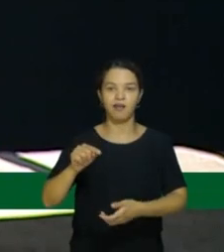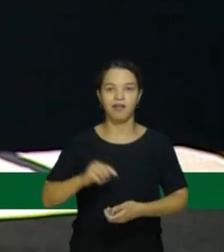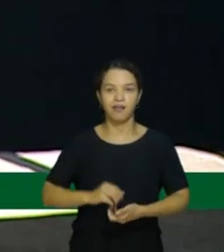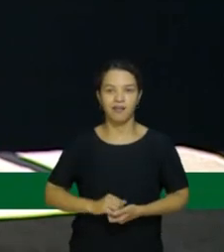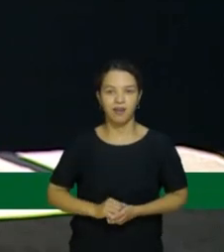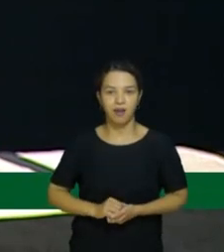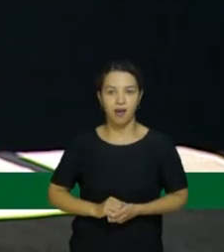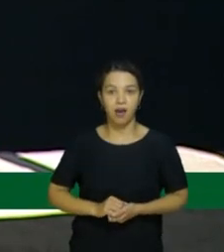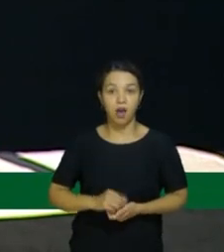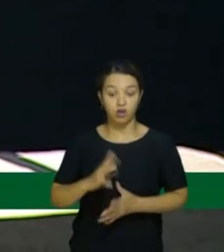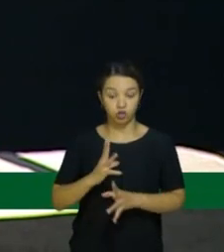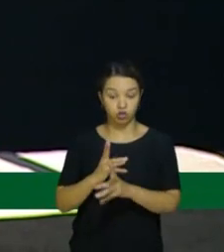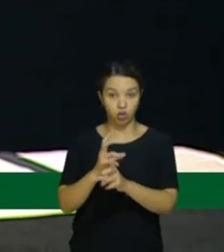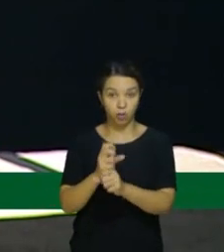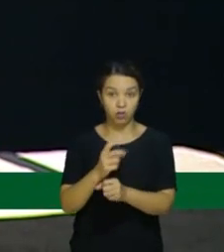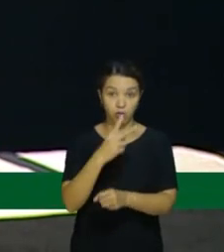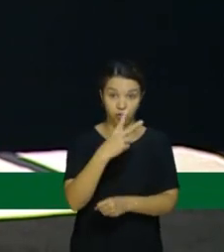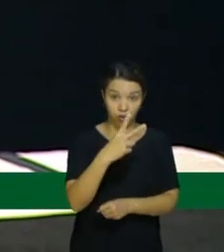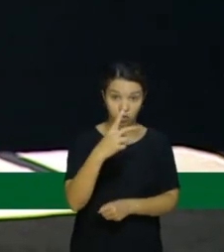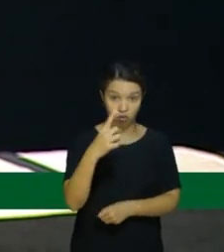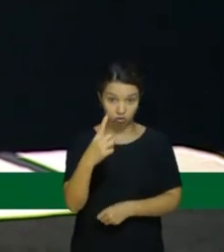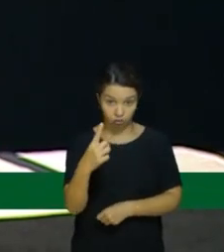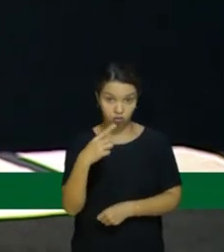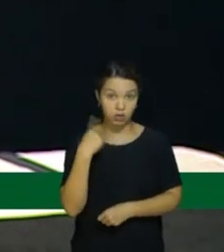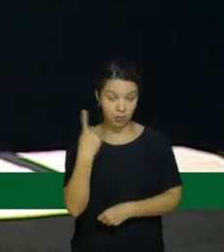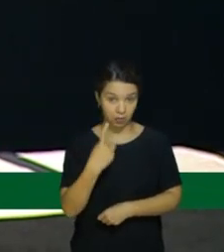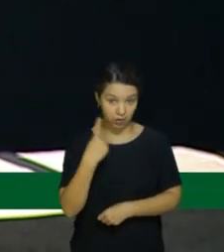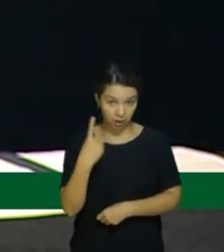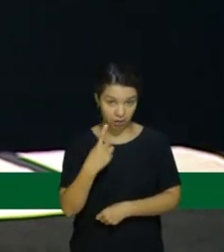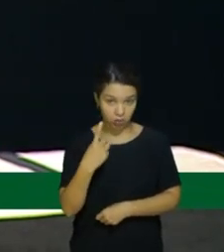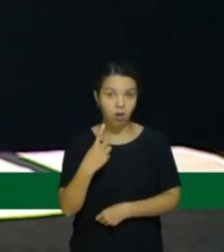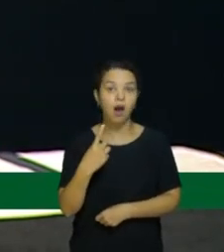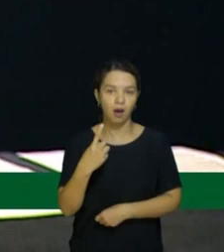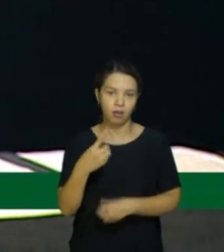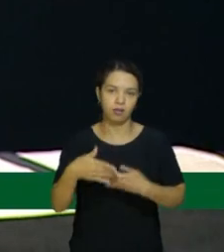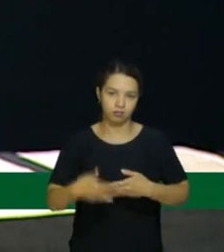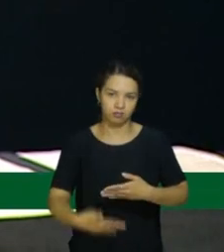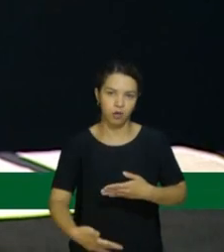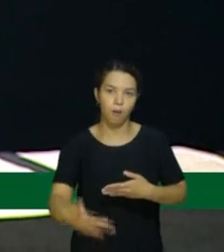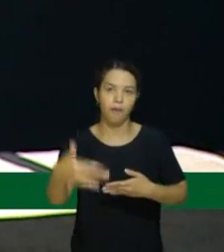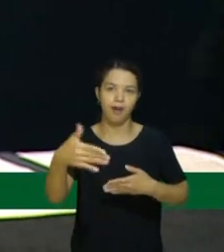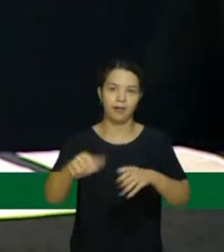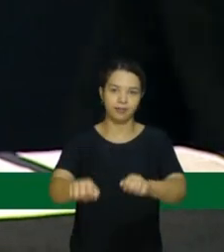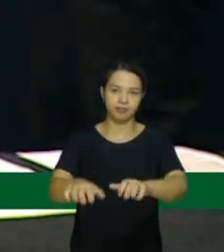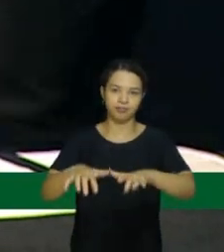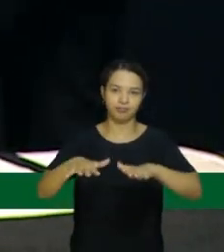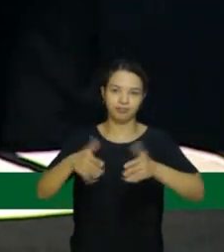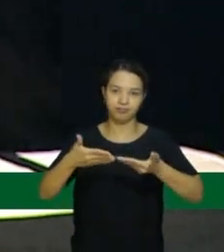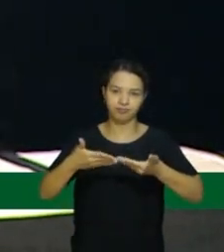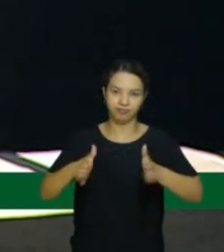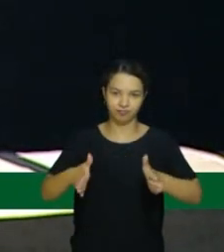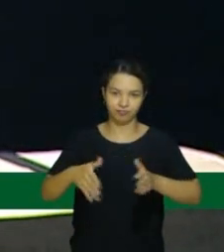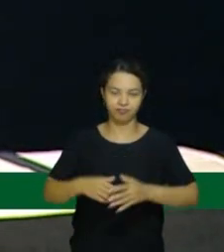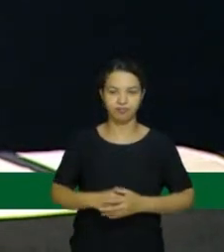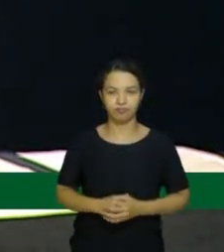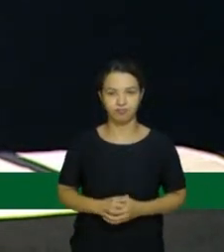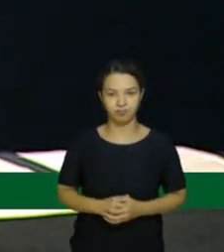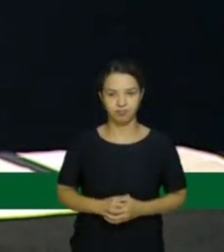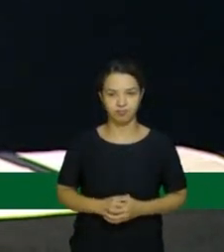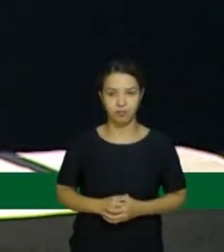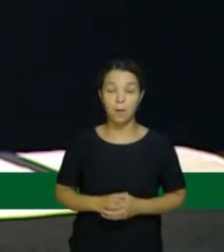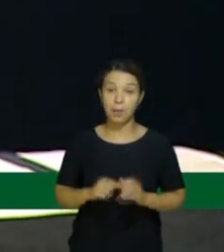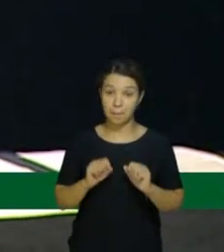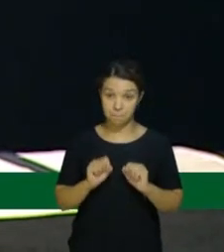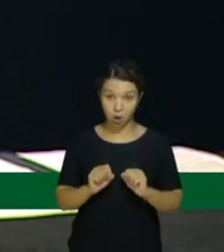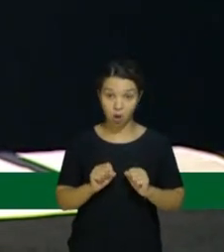deputados que é o quórum mínimo para fazermos os encaminhamentos de votações mas a abertura da sessão ela pode